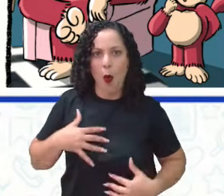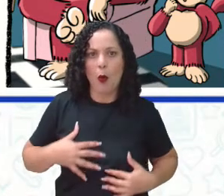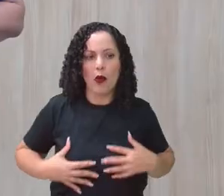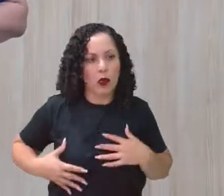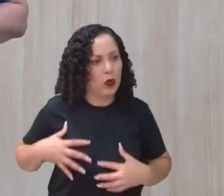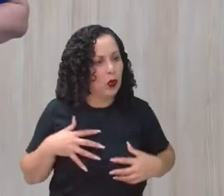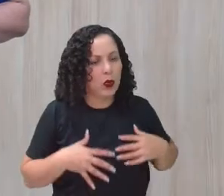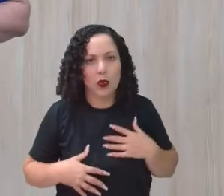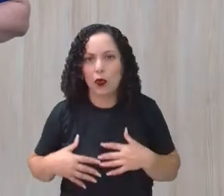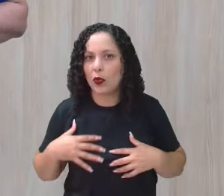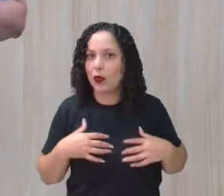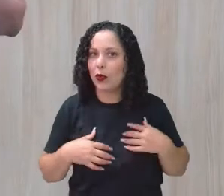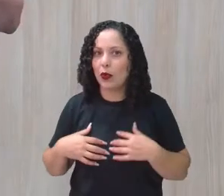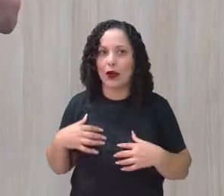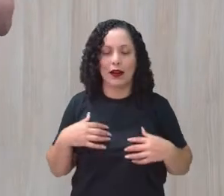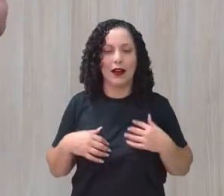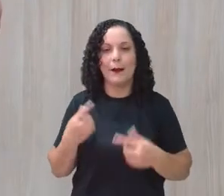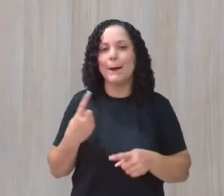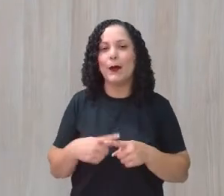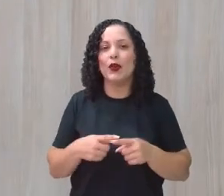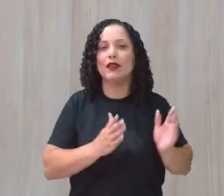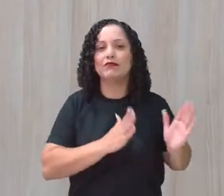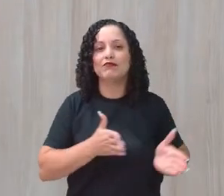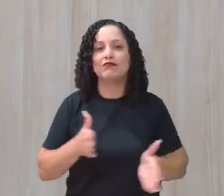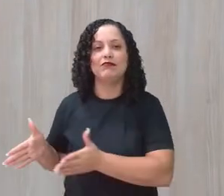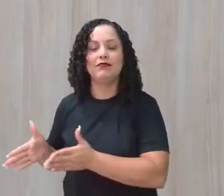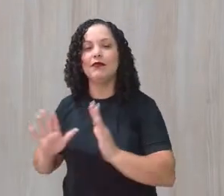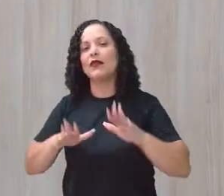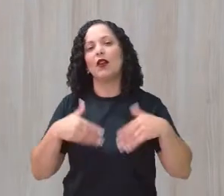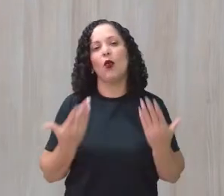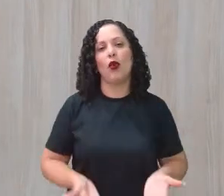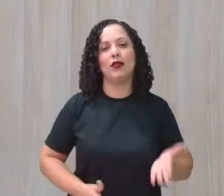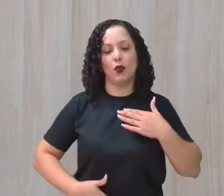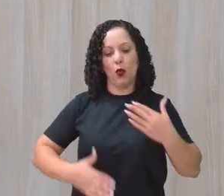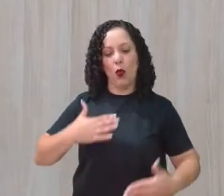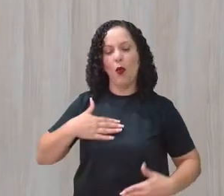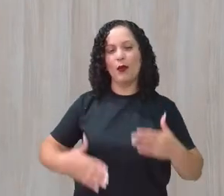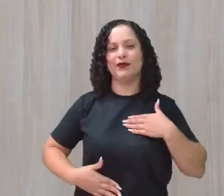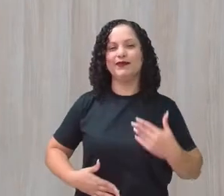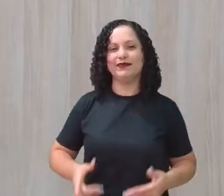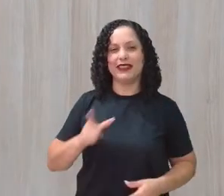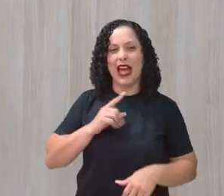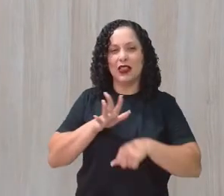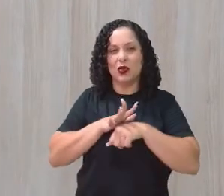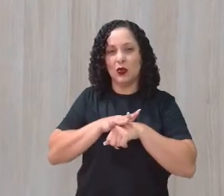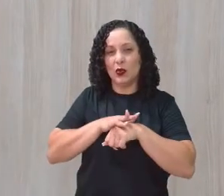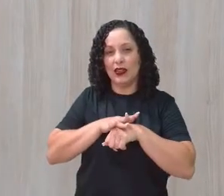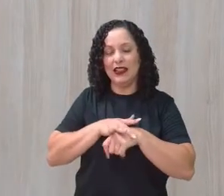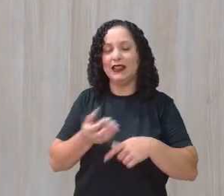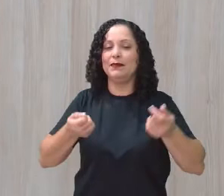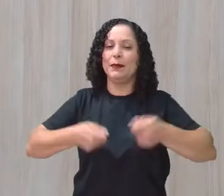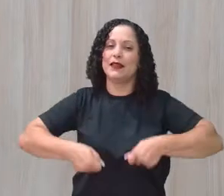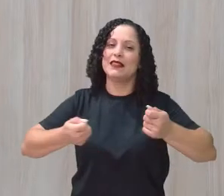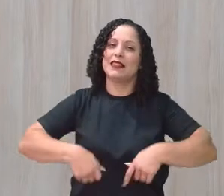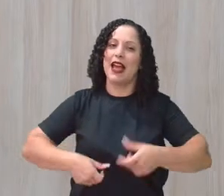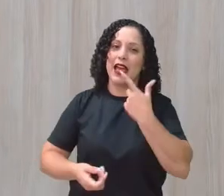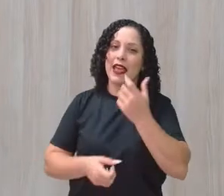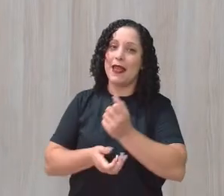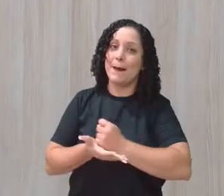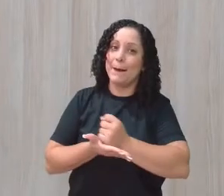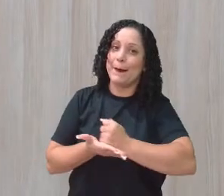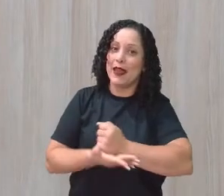esse processo? Porque quando estamos com um processo inflamatório no nosso corpo, temos que tomar a medicação, né, no